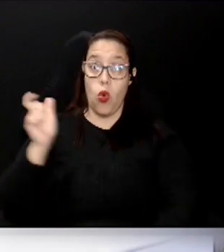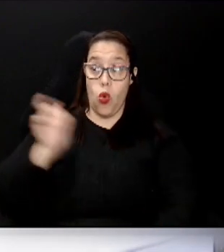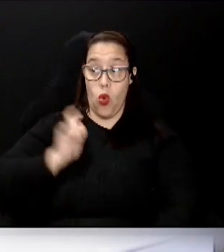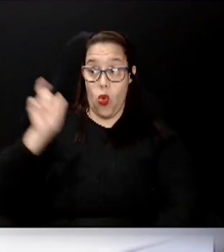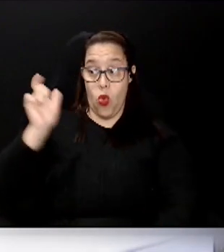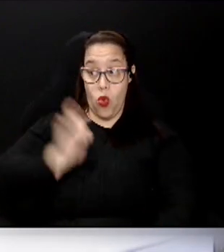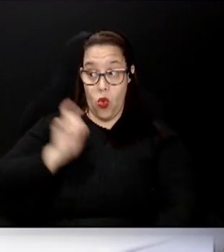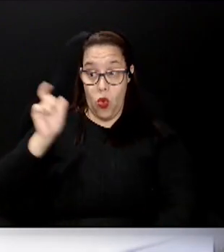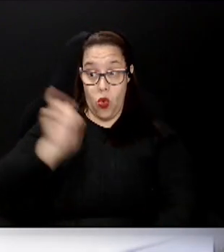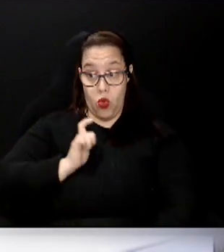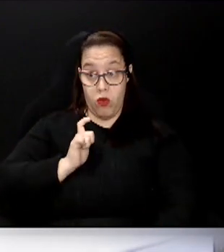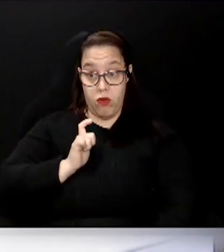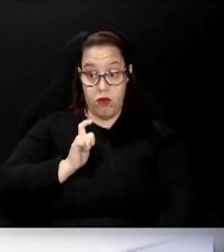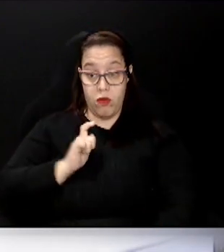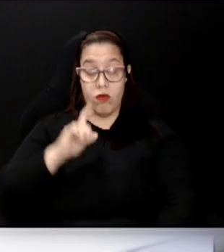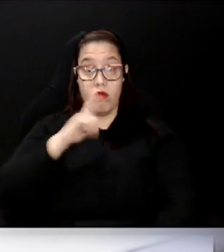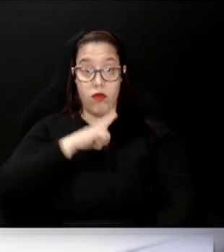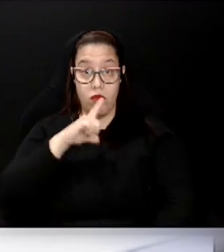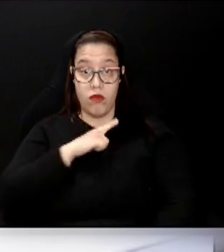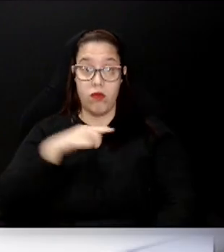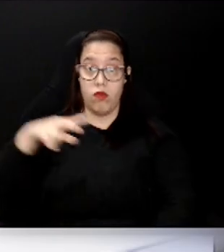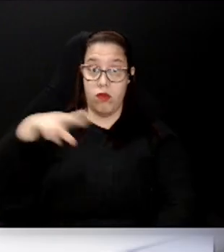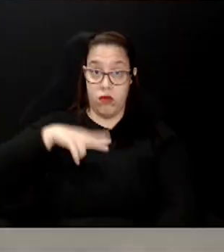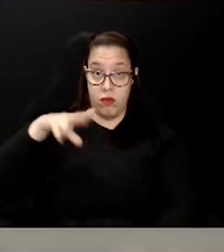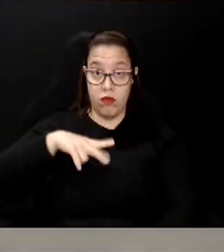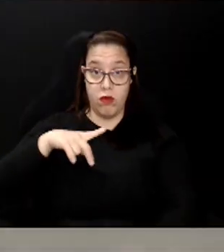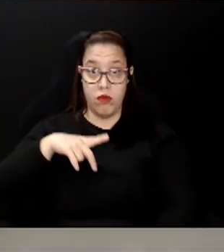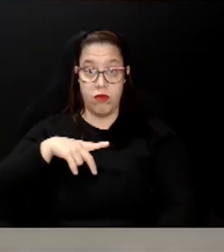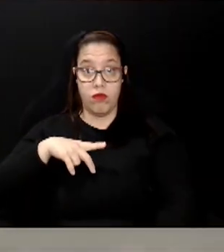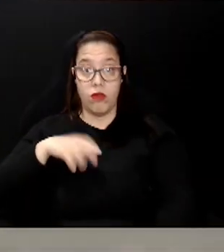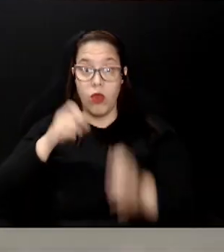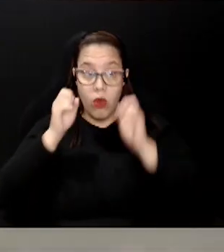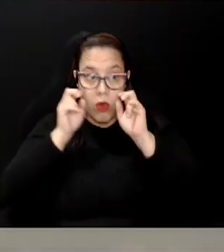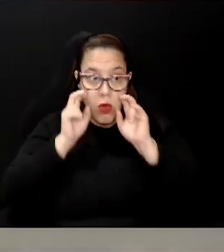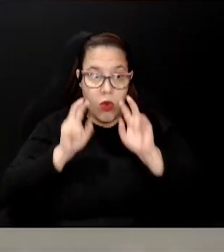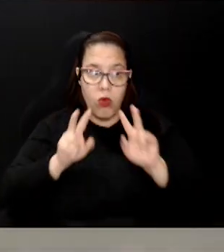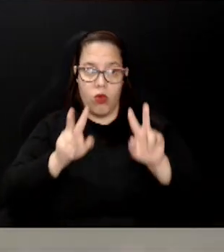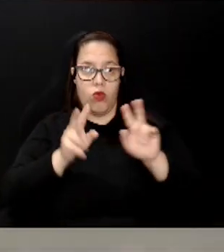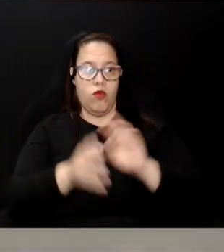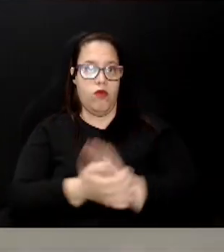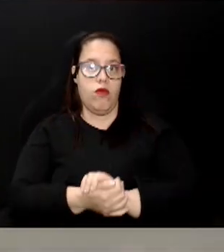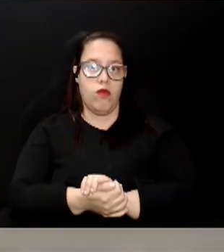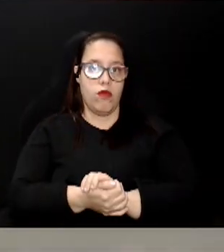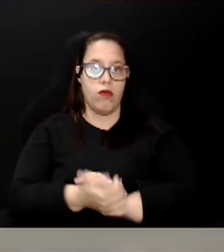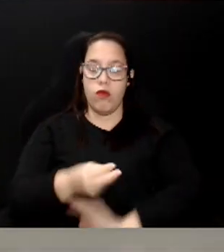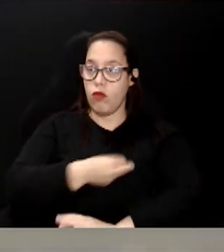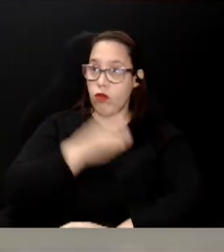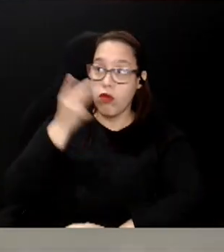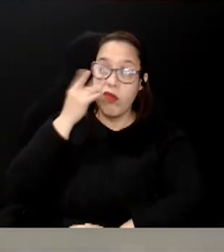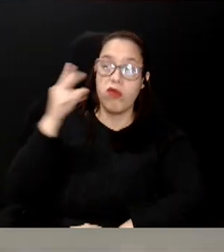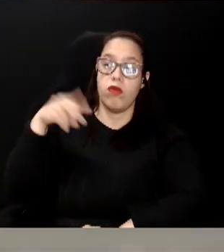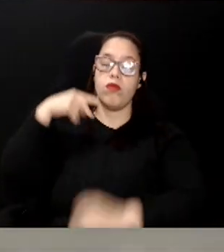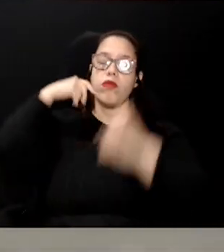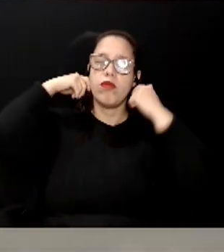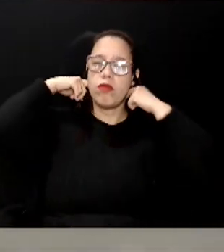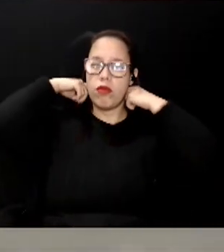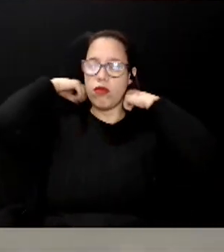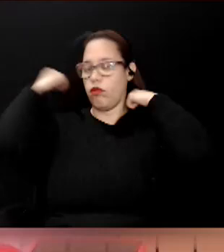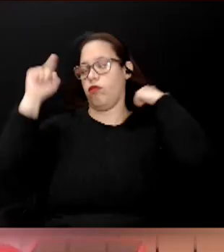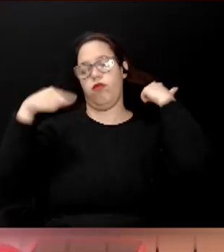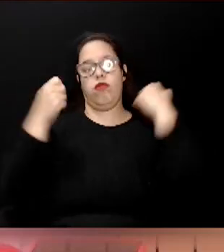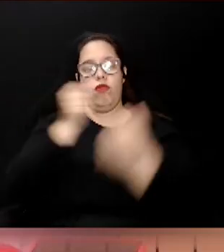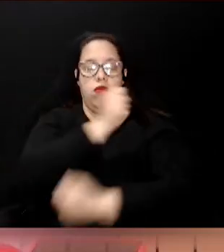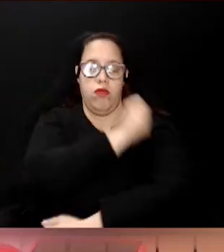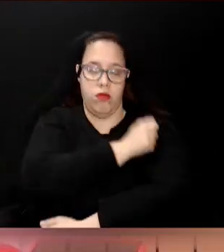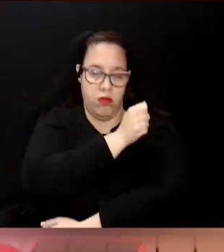ganhando dinheiro com a privatização saltam aos olhos. Estiveram presentes na reunião, além de autoridades